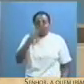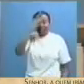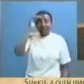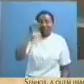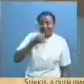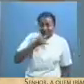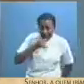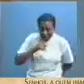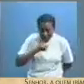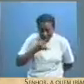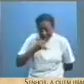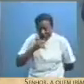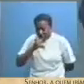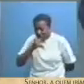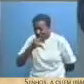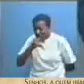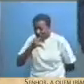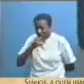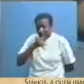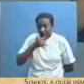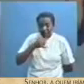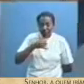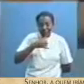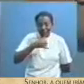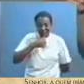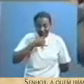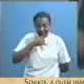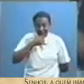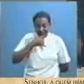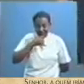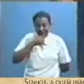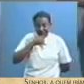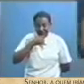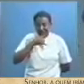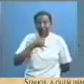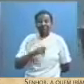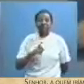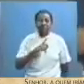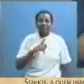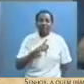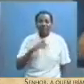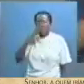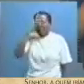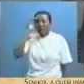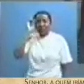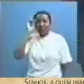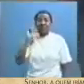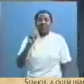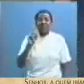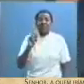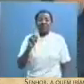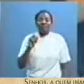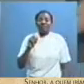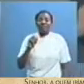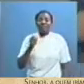somos cidadãos do céu. Ora, se você tem dentro de você o destino, o seu destino é a eternidade